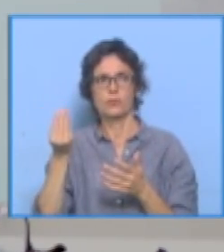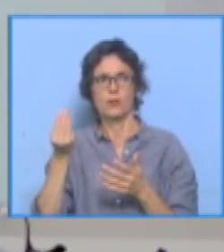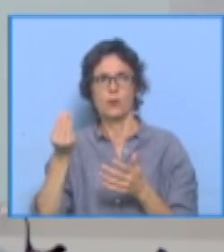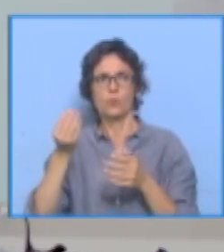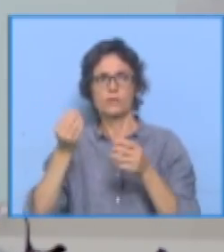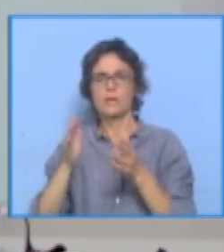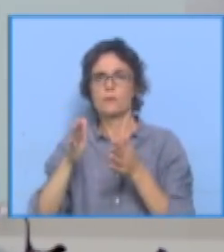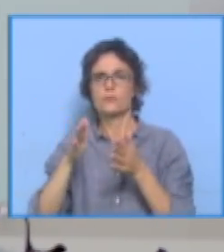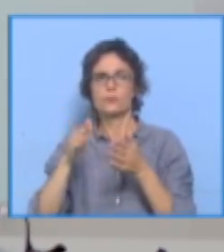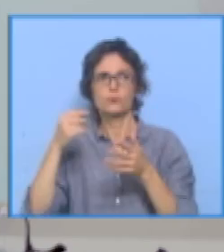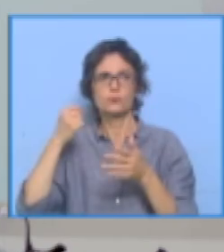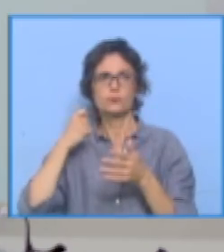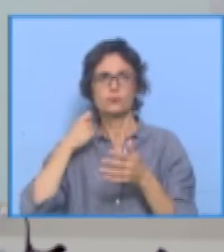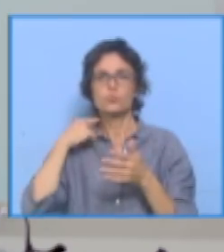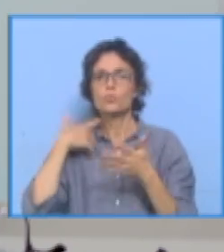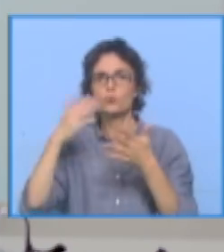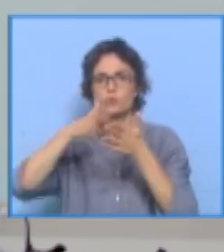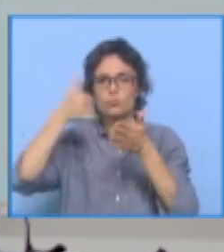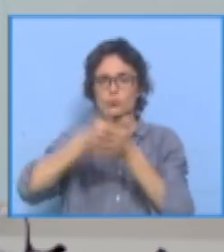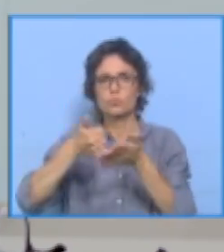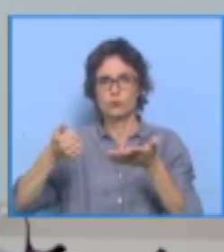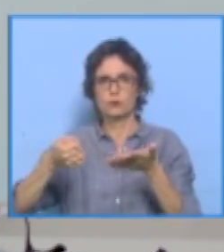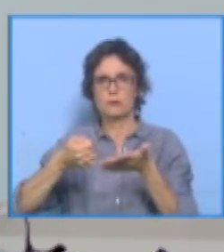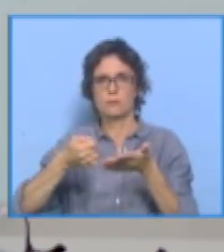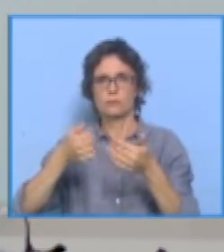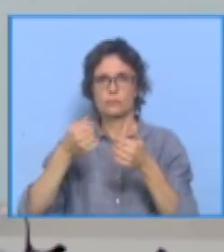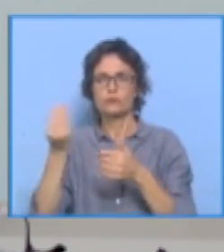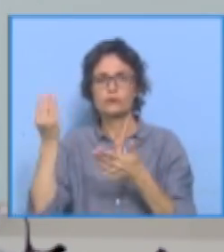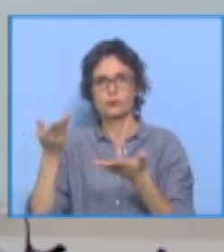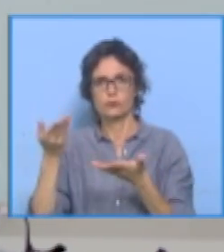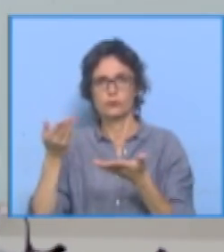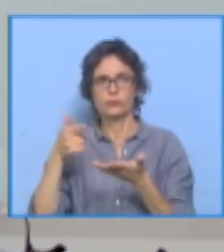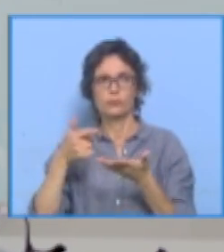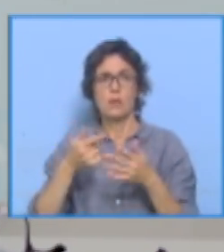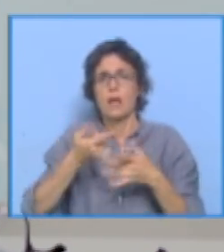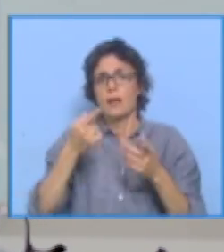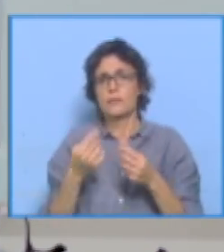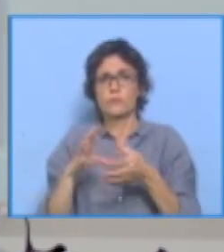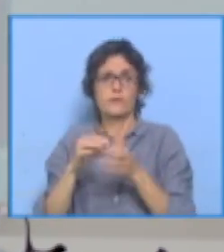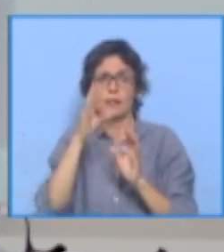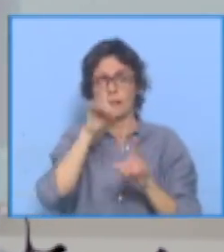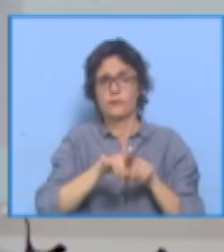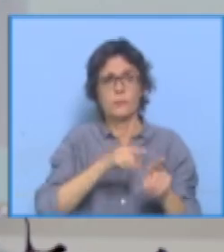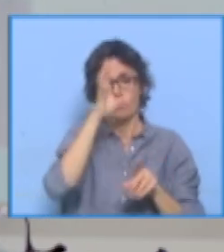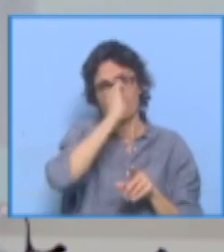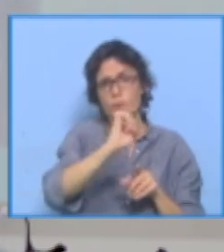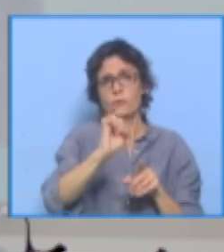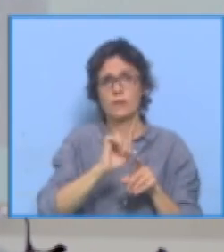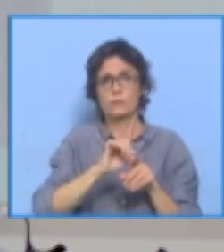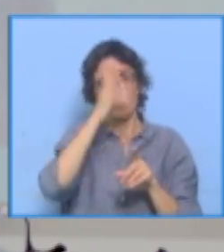de governo, provavelmente íamos fazer a política contrária e depois viria um outro governo que faria uma outra política. O que é que